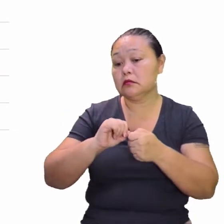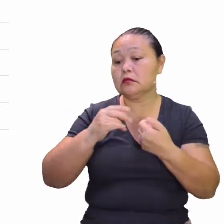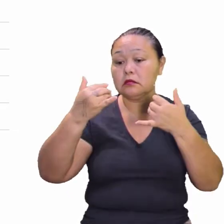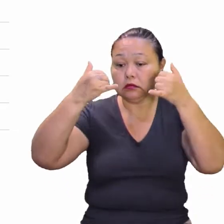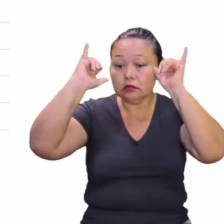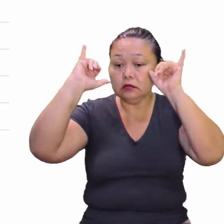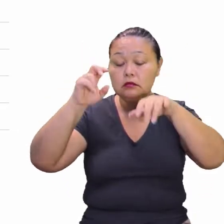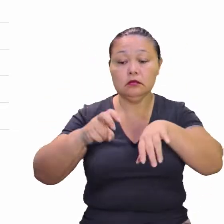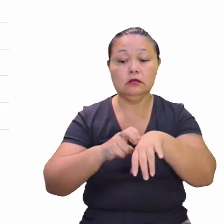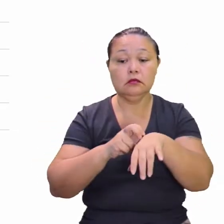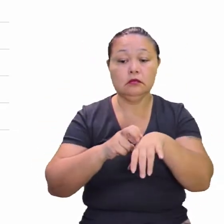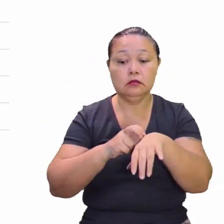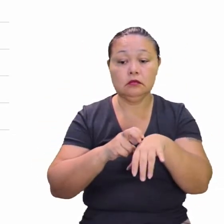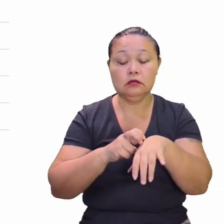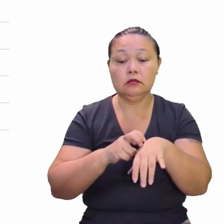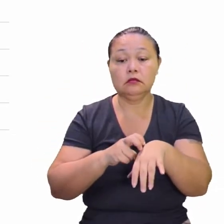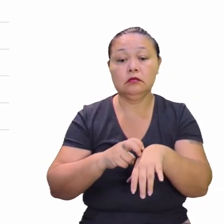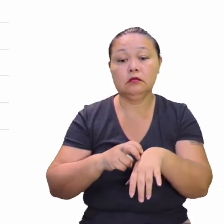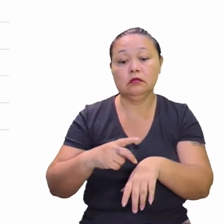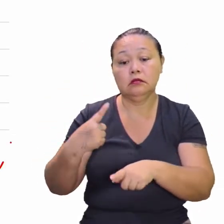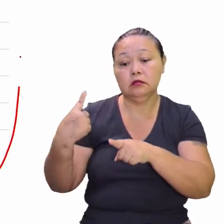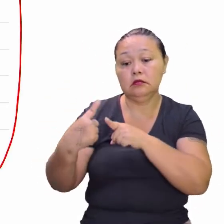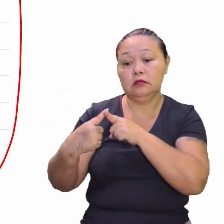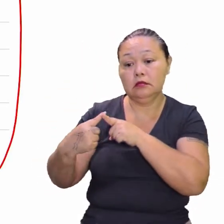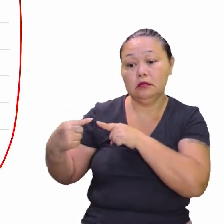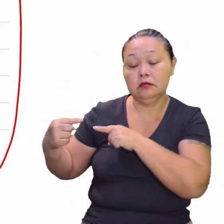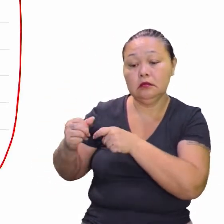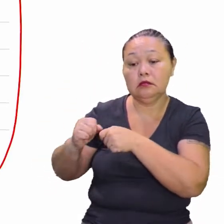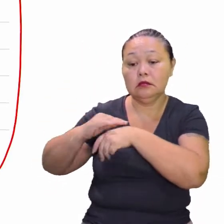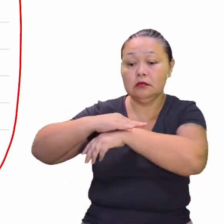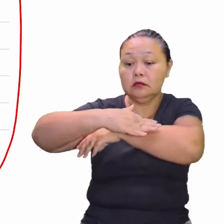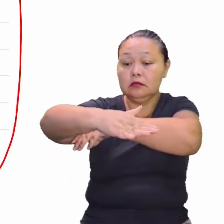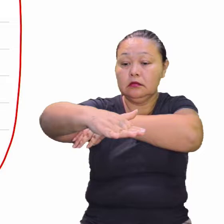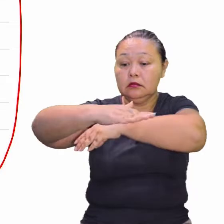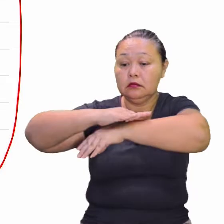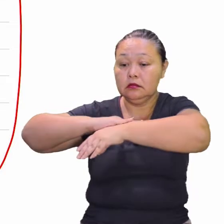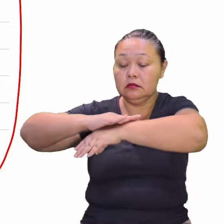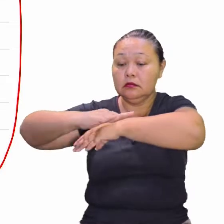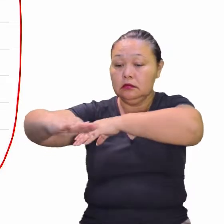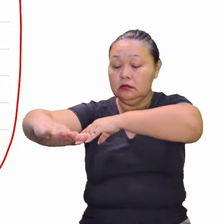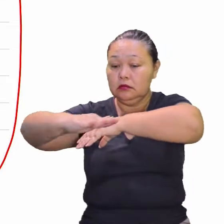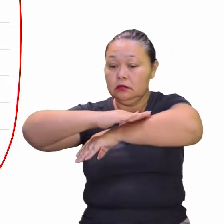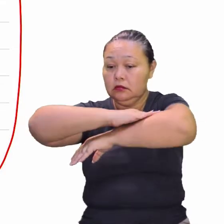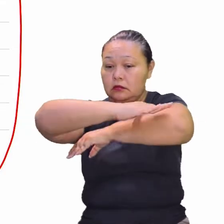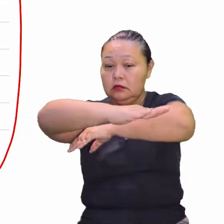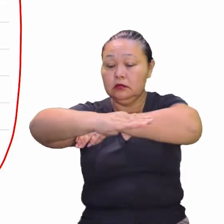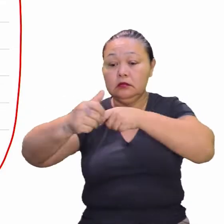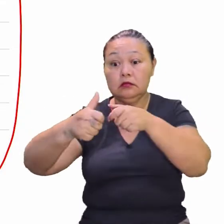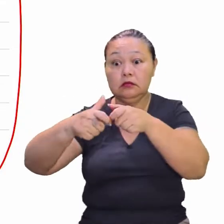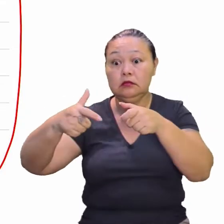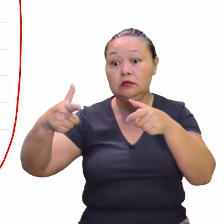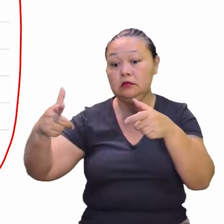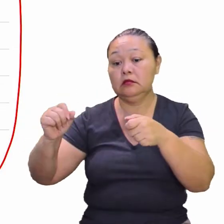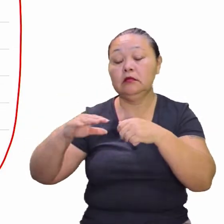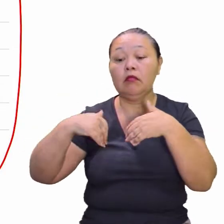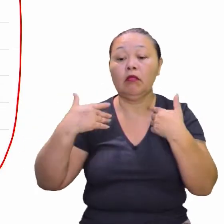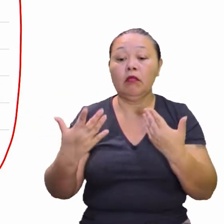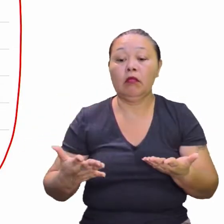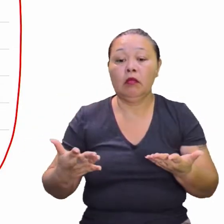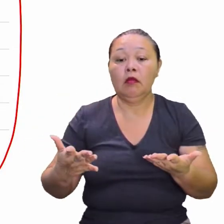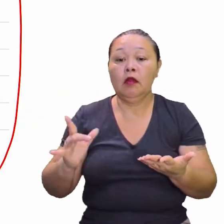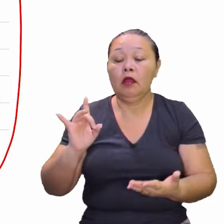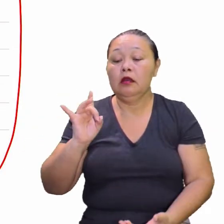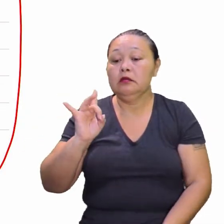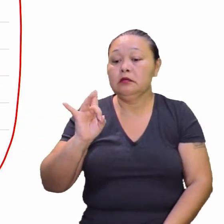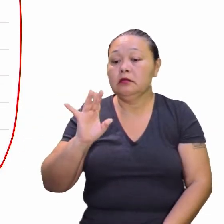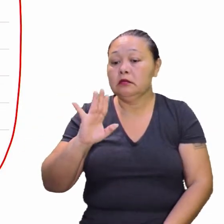boi verde. Boi verde. Então, olha por quê. A área plantada, ou desculpa, a área de pastagem, né? Então,